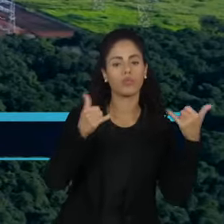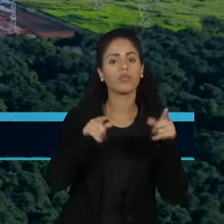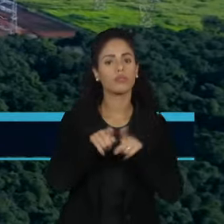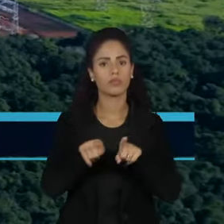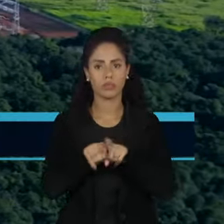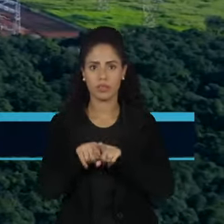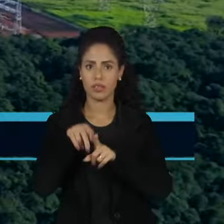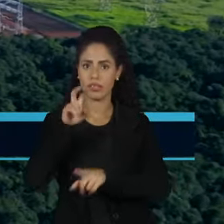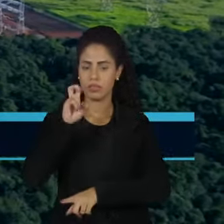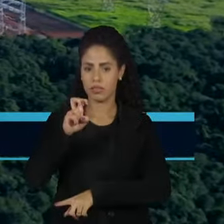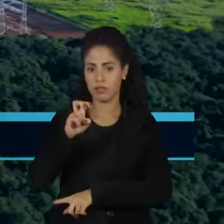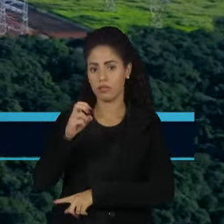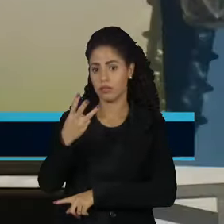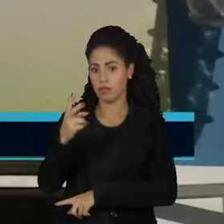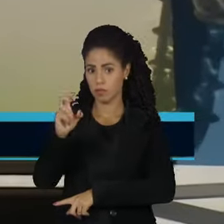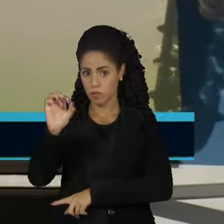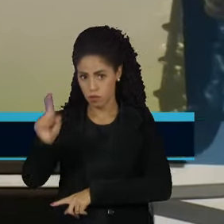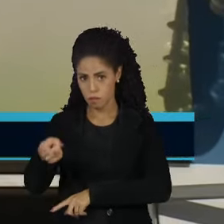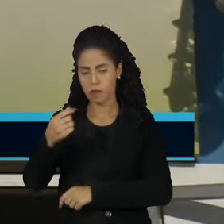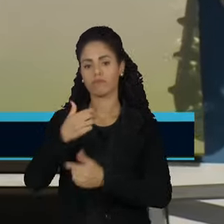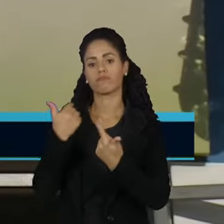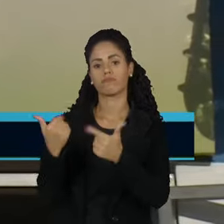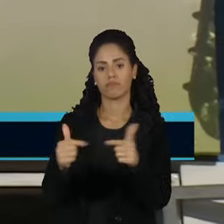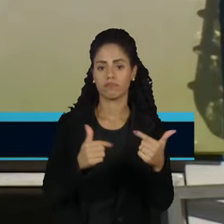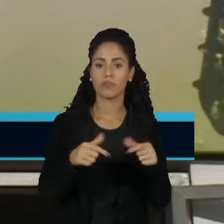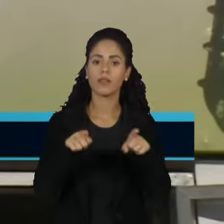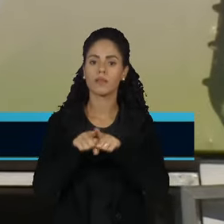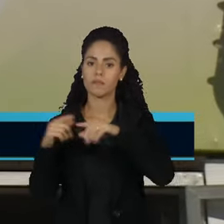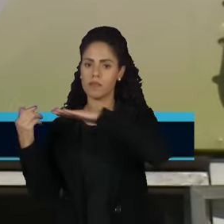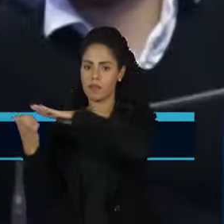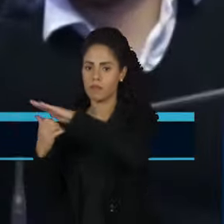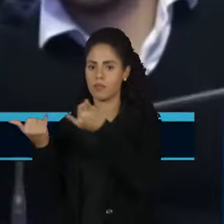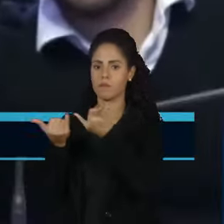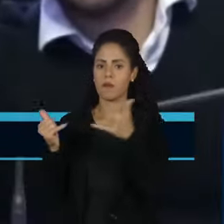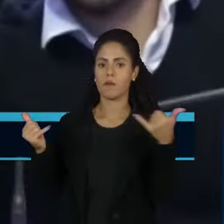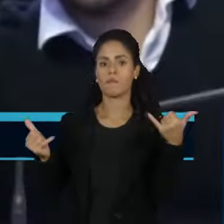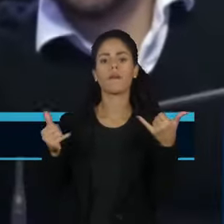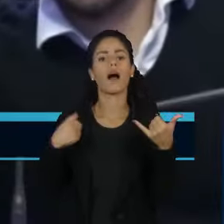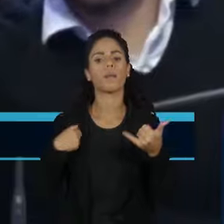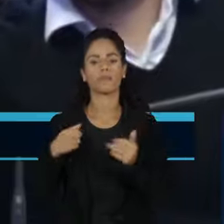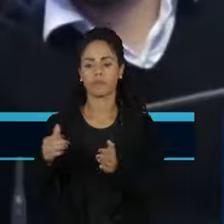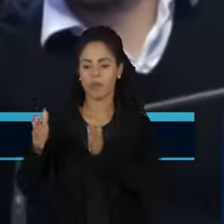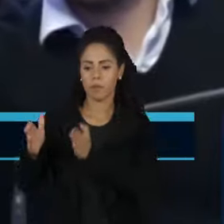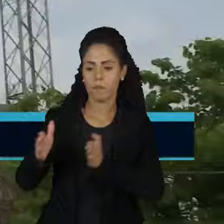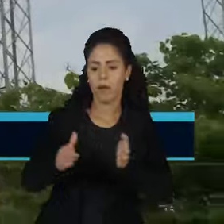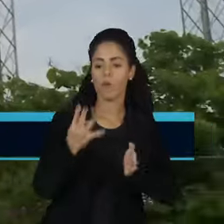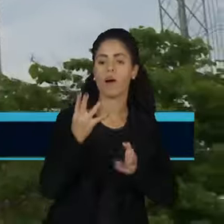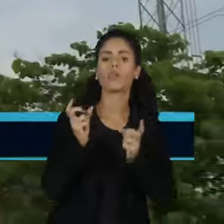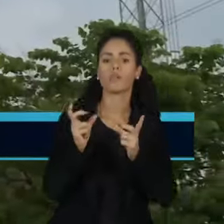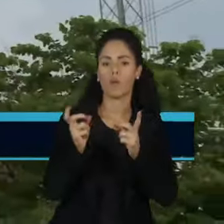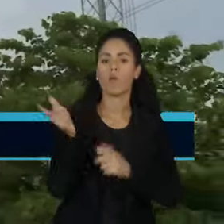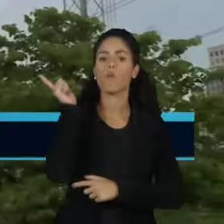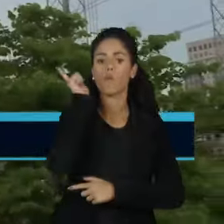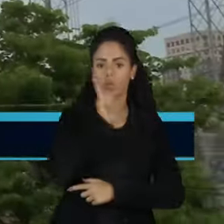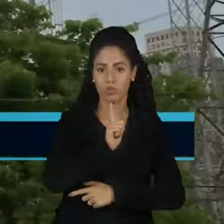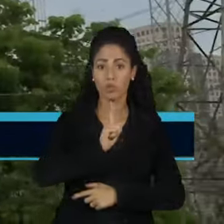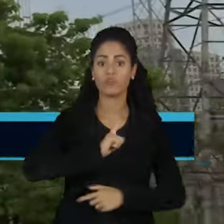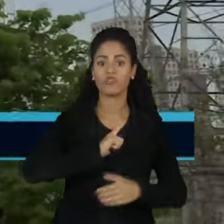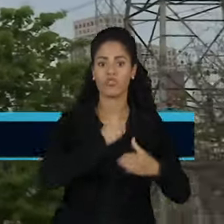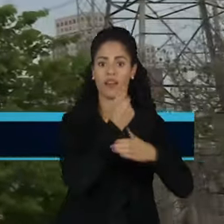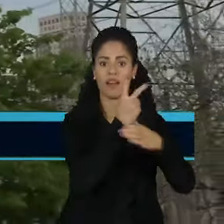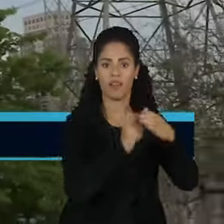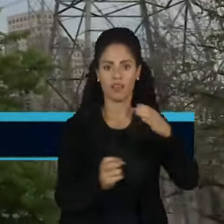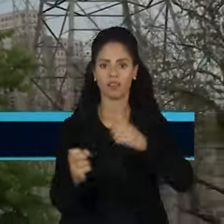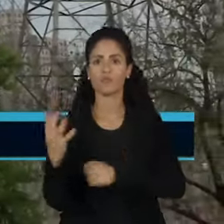mil empregos diretos. A Eletrobras levou 4 dos 15 lotes oferecidos. O objetivo é